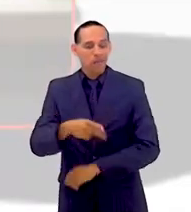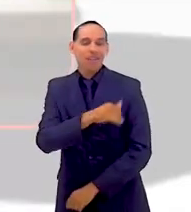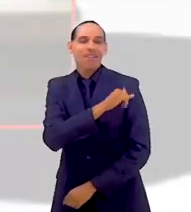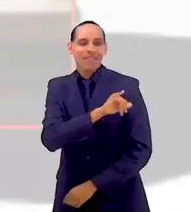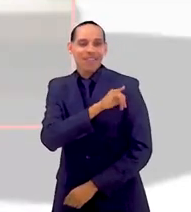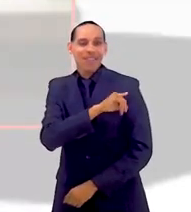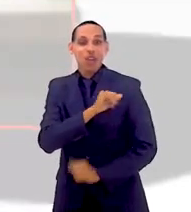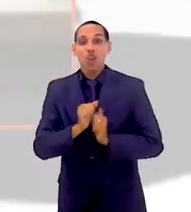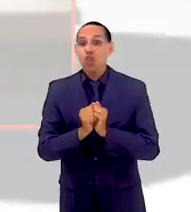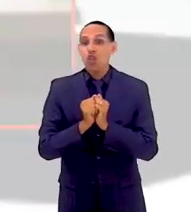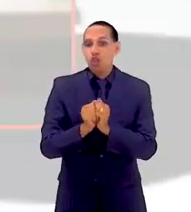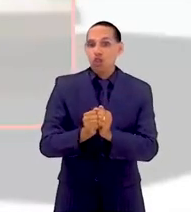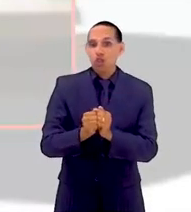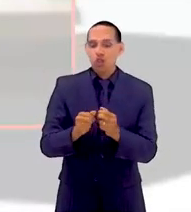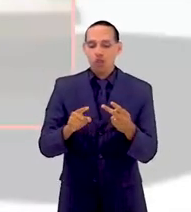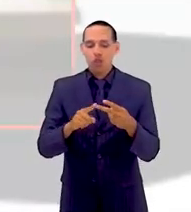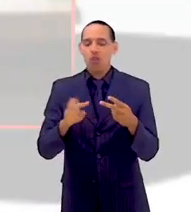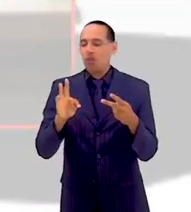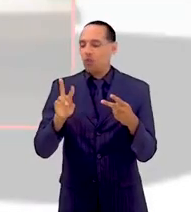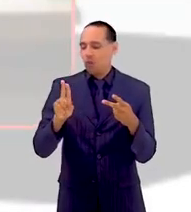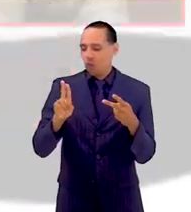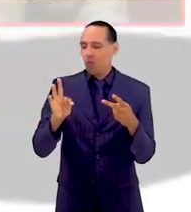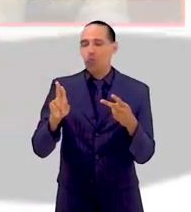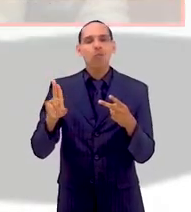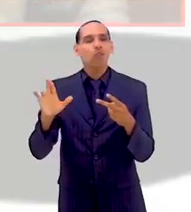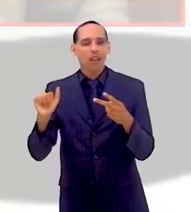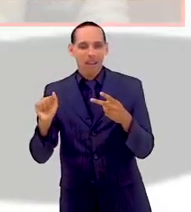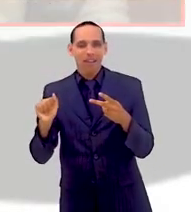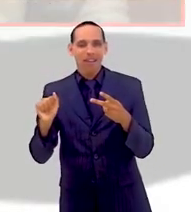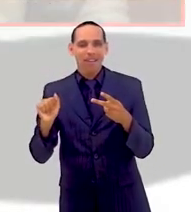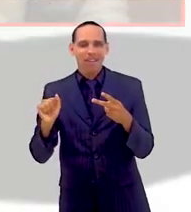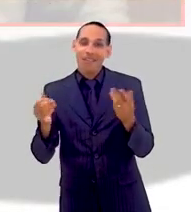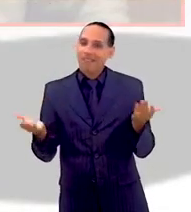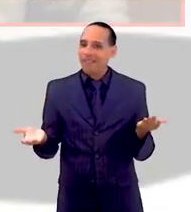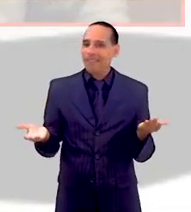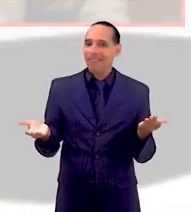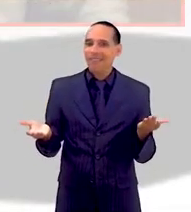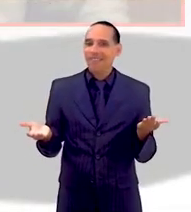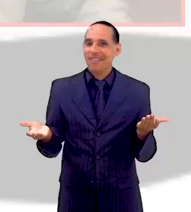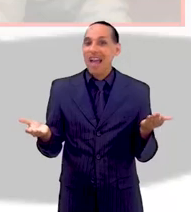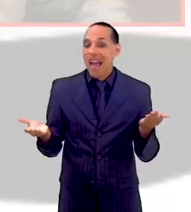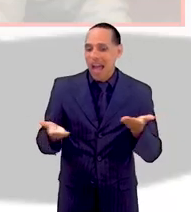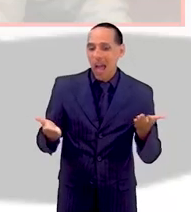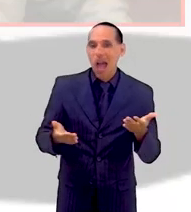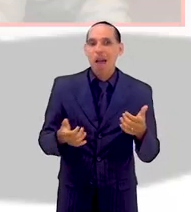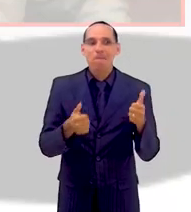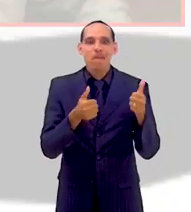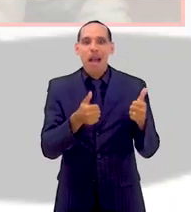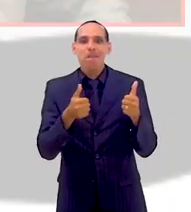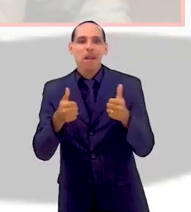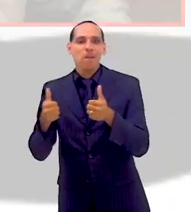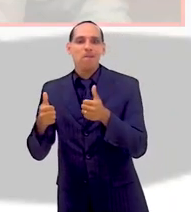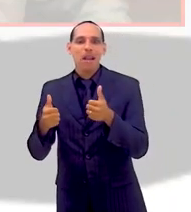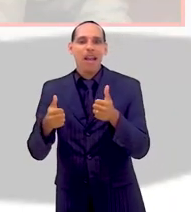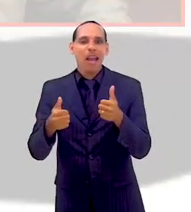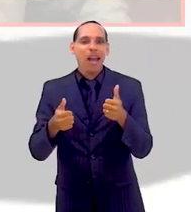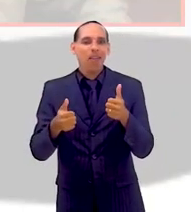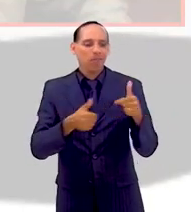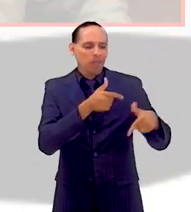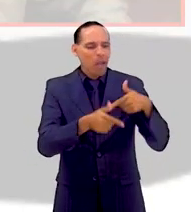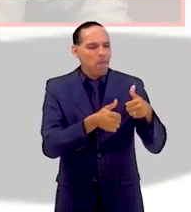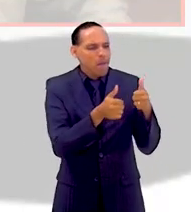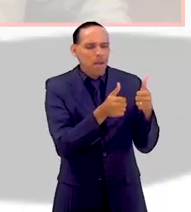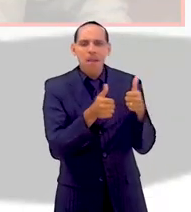Rio de Janeiro, juntamente com o Tutuca, agora o avião que já se aprumou e já está num voo com o nariz